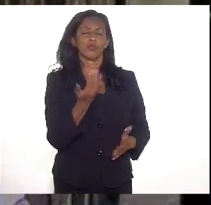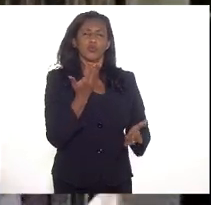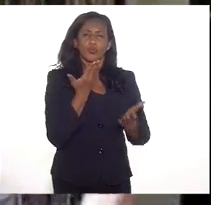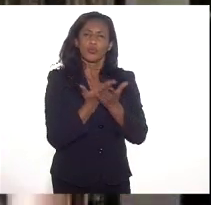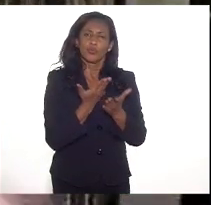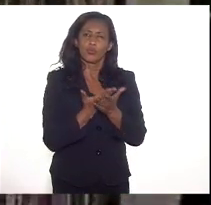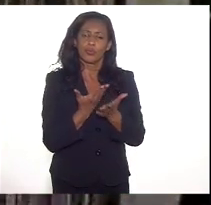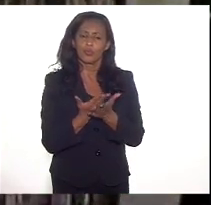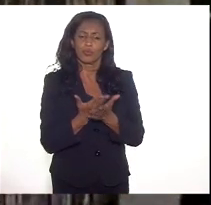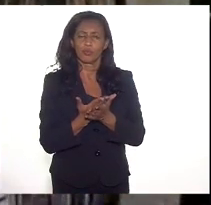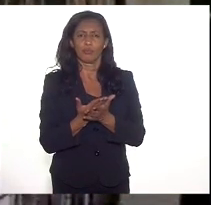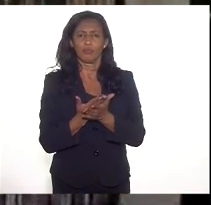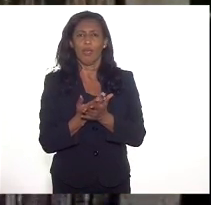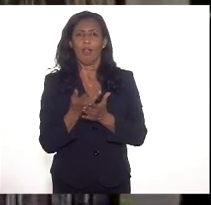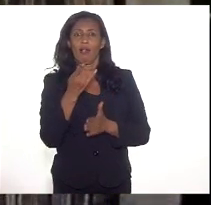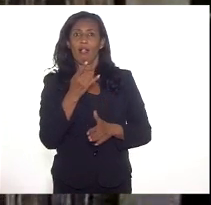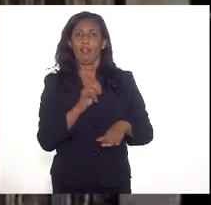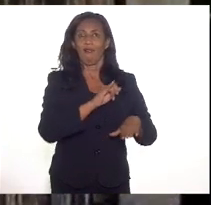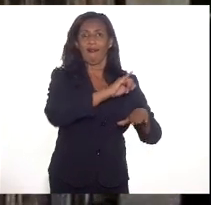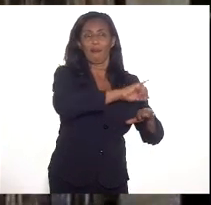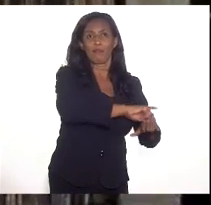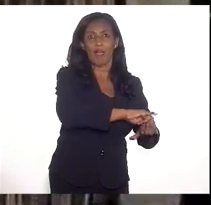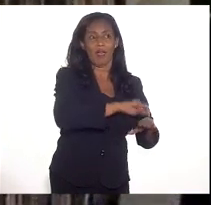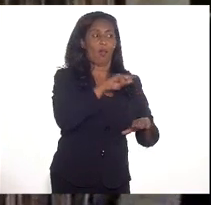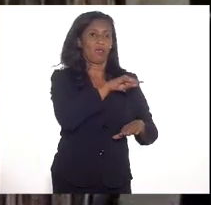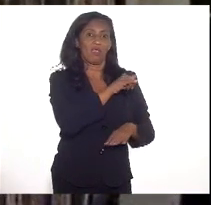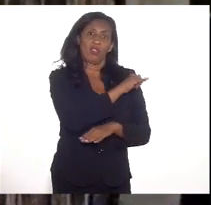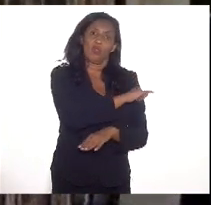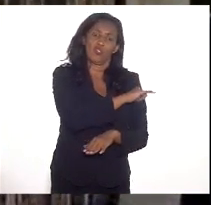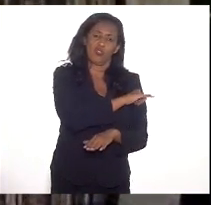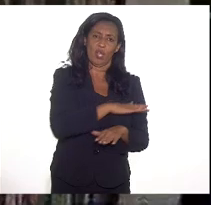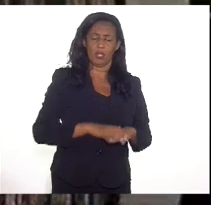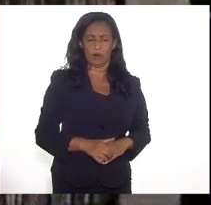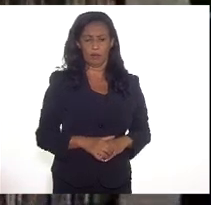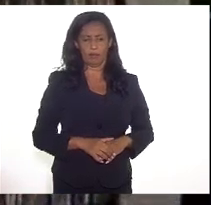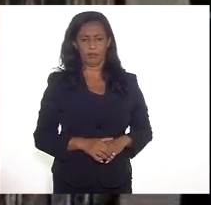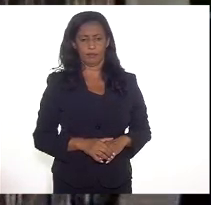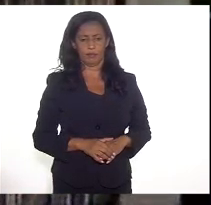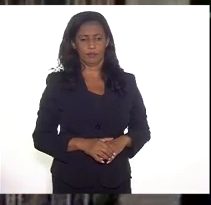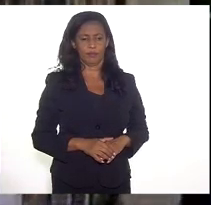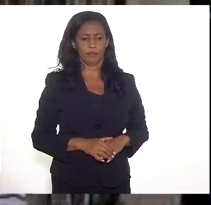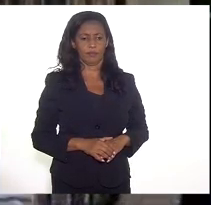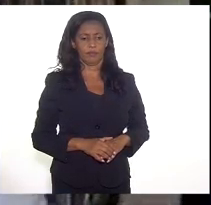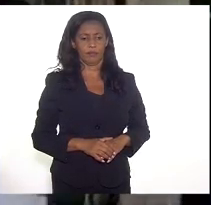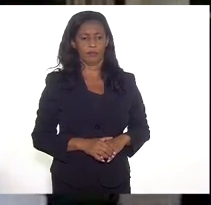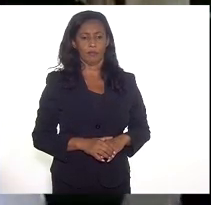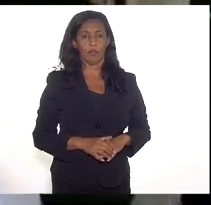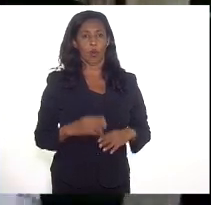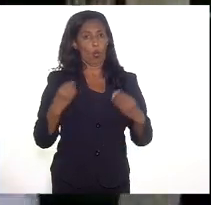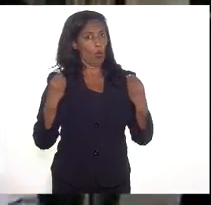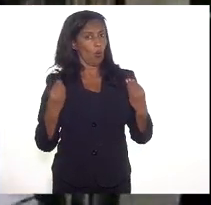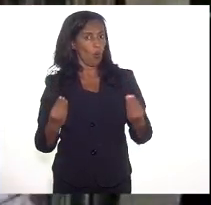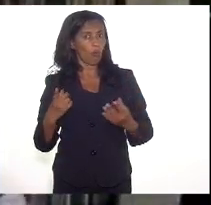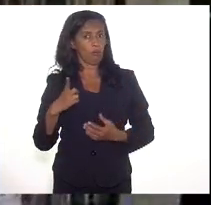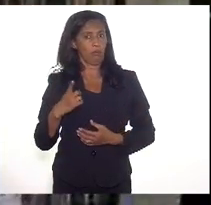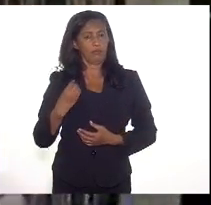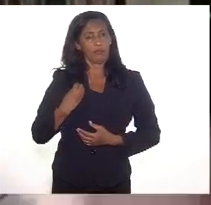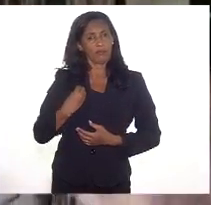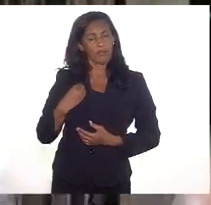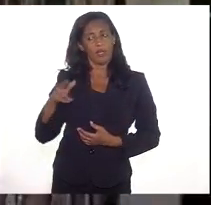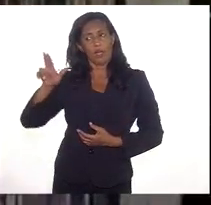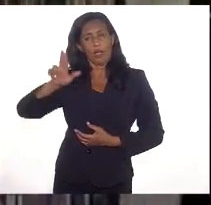estudar na capital, ou seja, na cidade do Rio de Janeiro. Então, como existe a